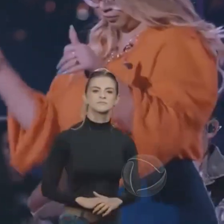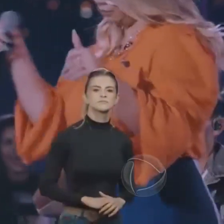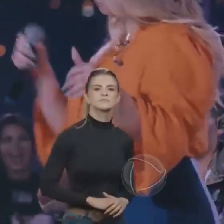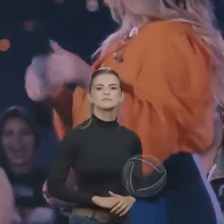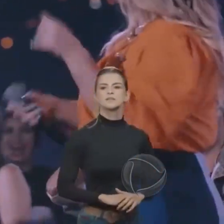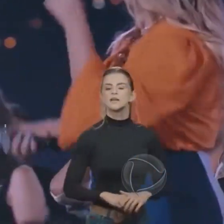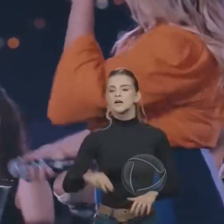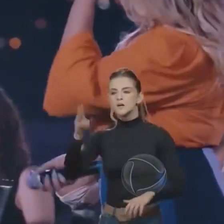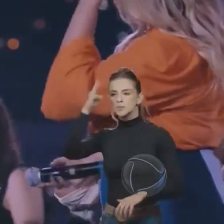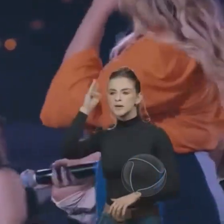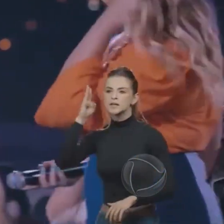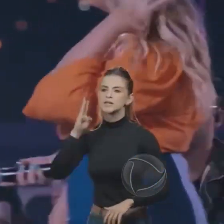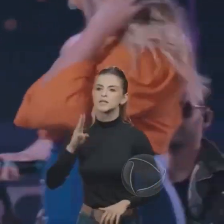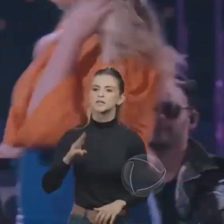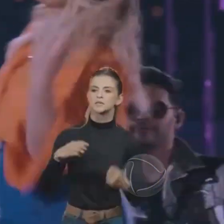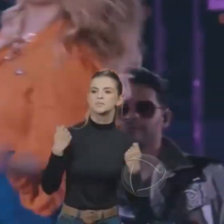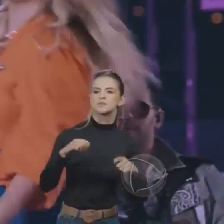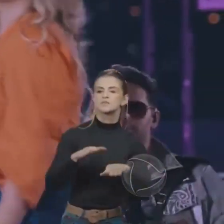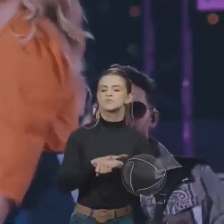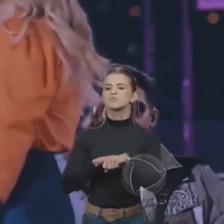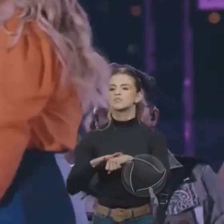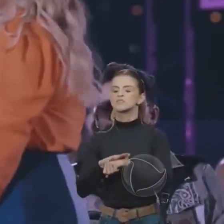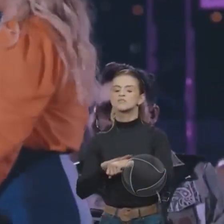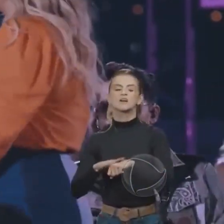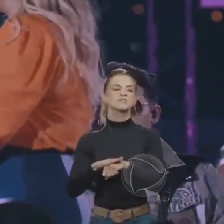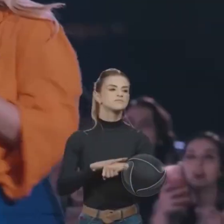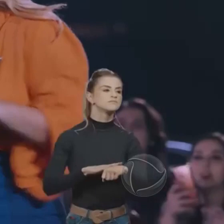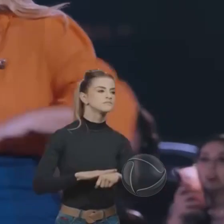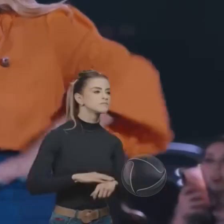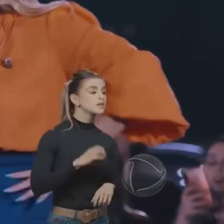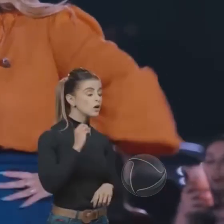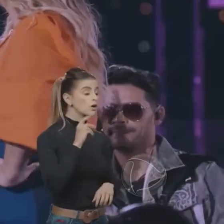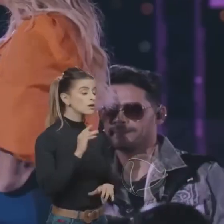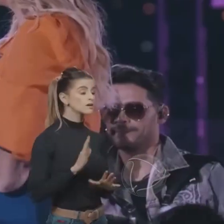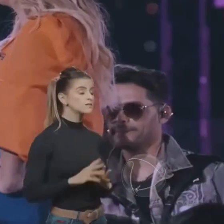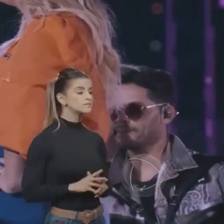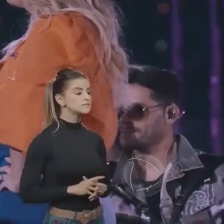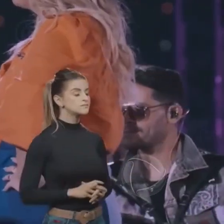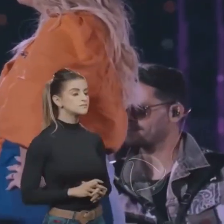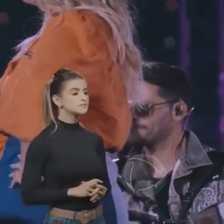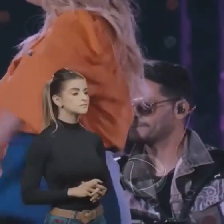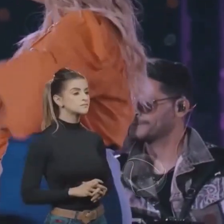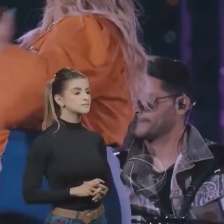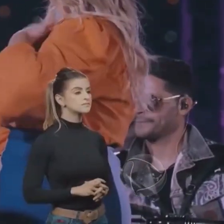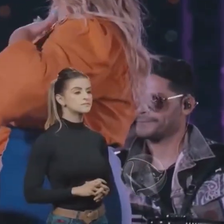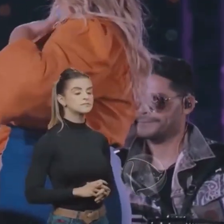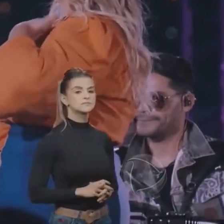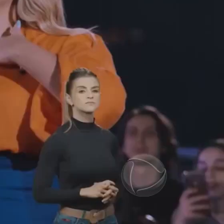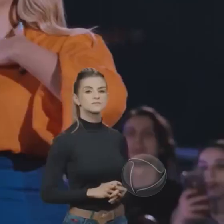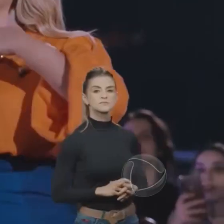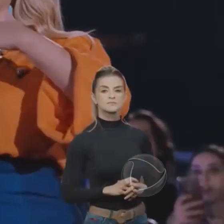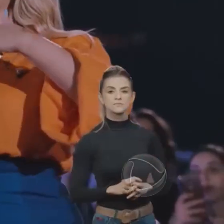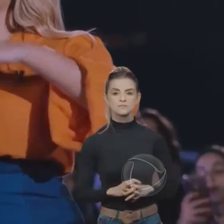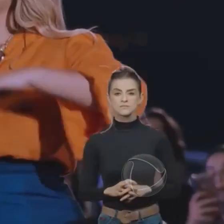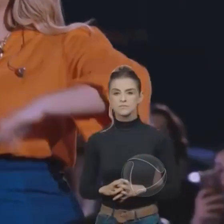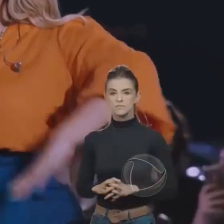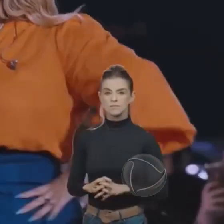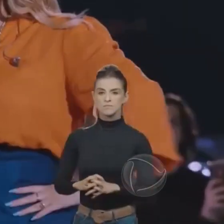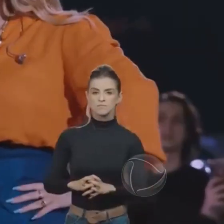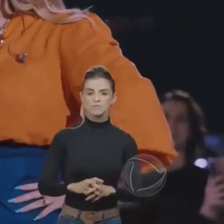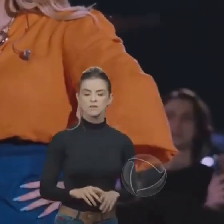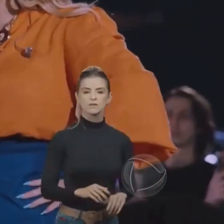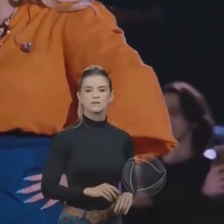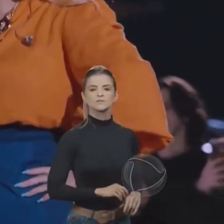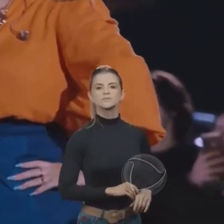que a Marília deixou pra ele. A canção faz parte do projeto Rolê Diferenciado. O cantor postou uma foto todo machucado aí